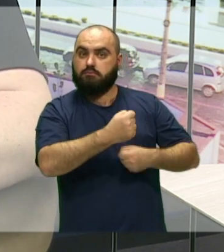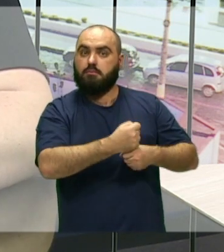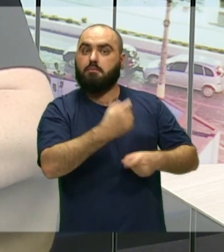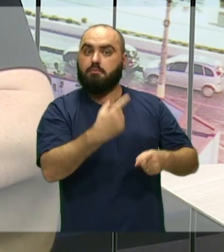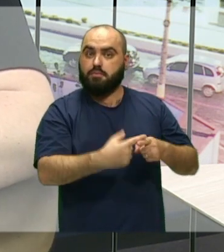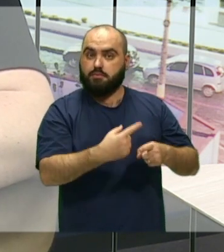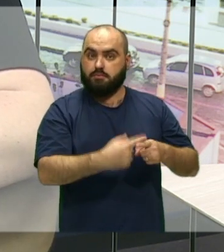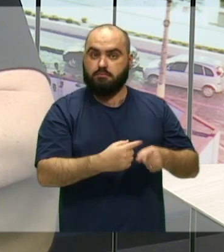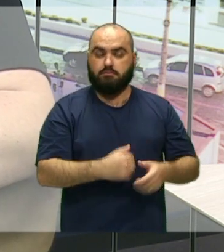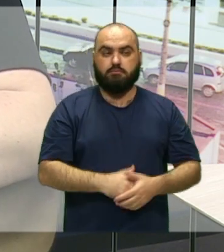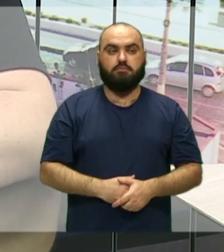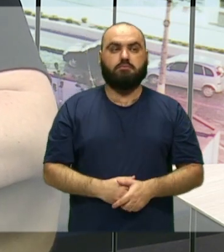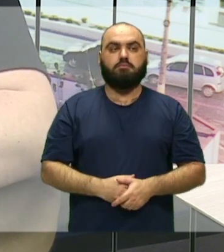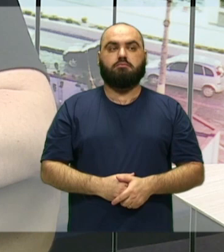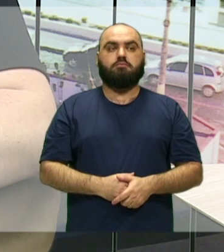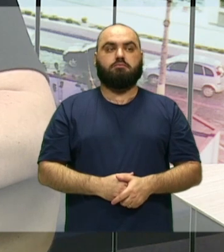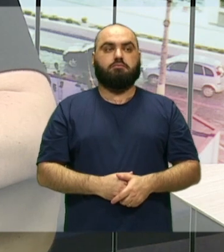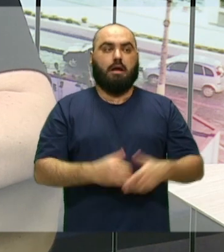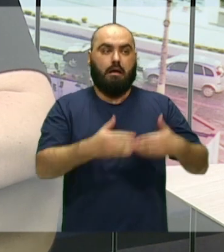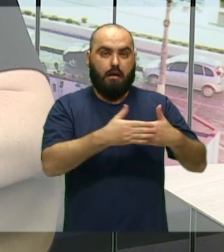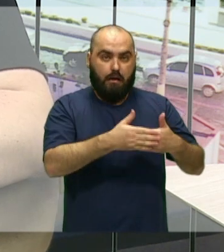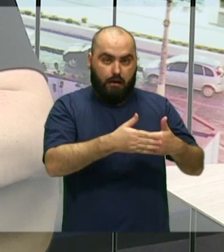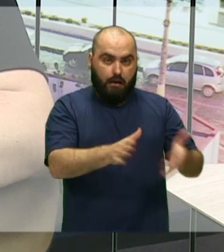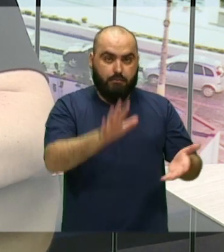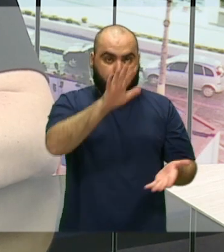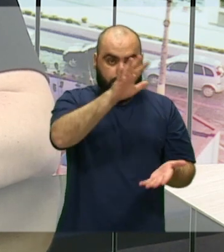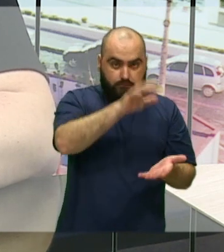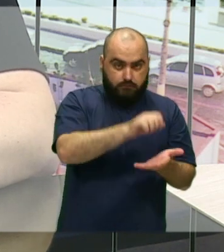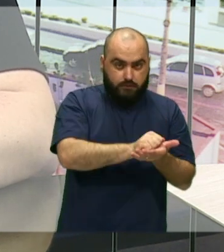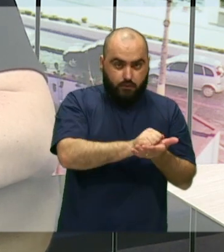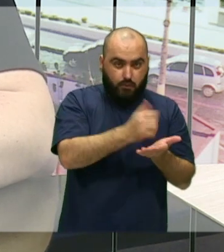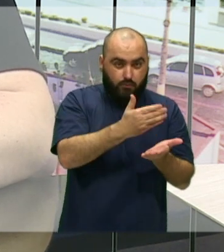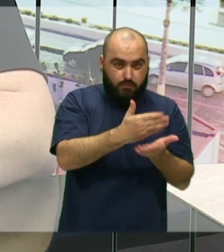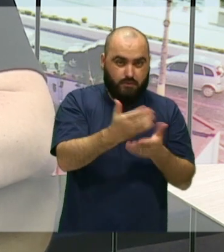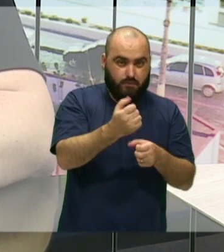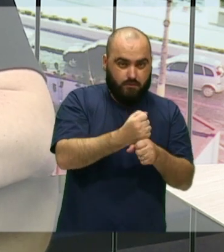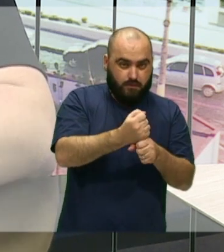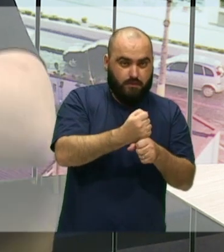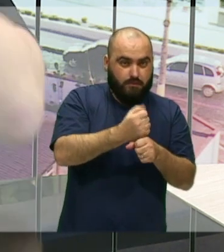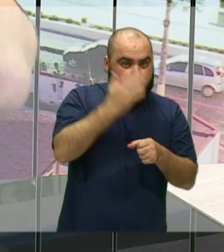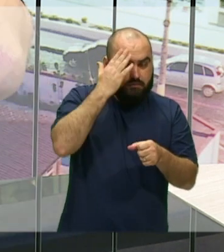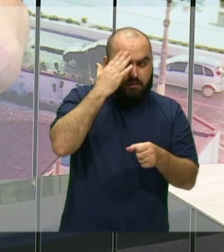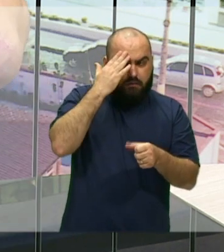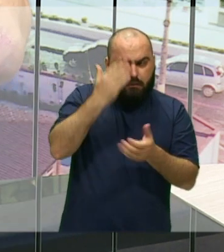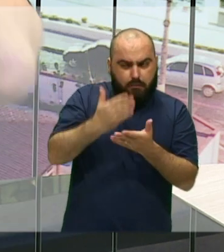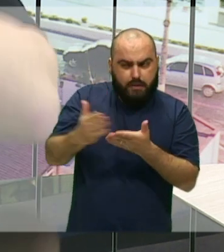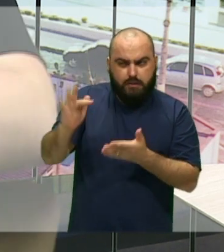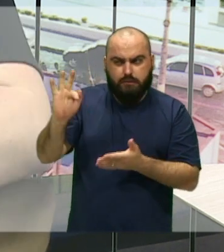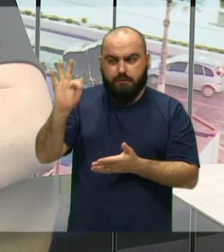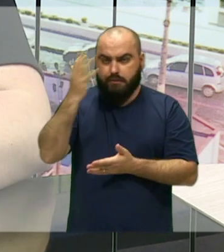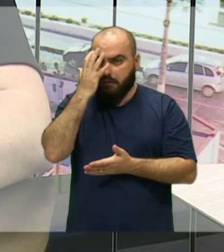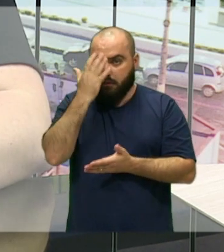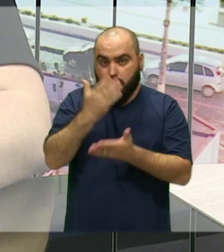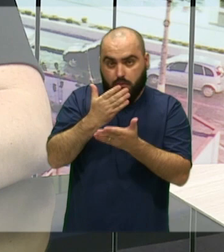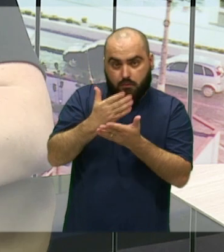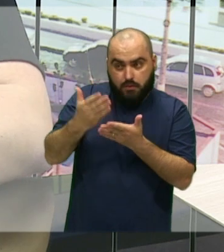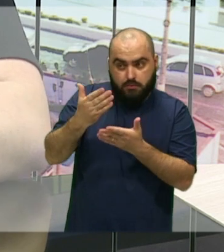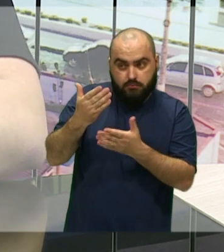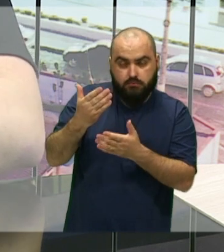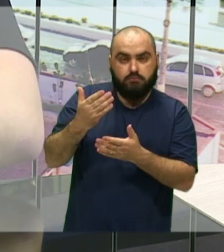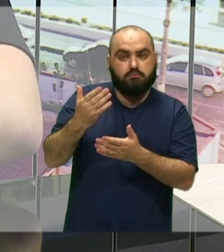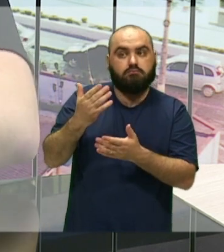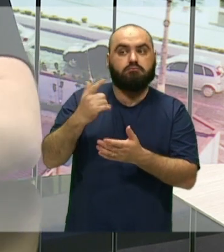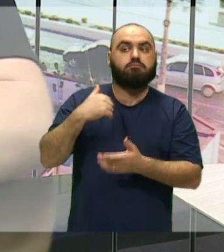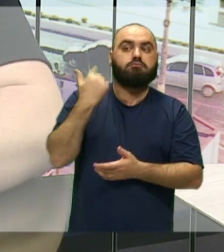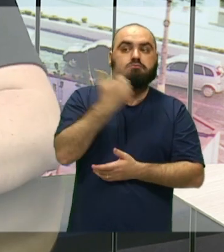que como abre as inscrições no começo do ano geralmente ali no começo de fevereiro então a gente